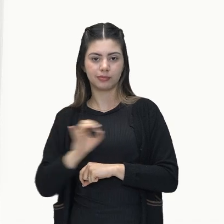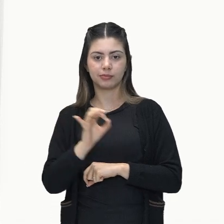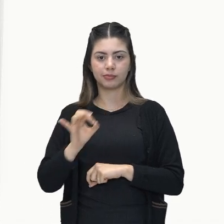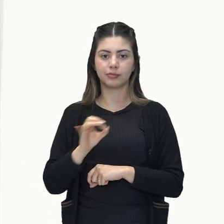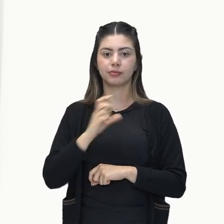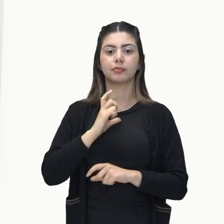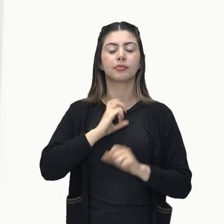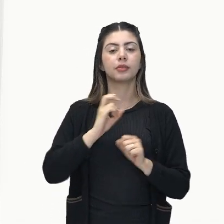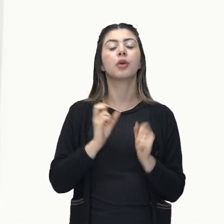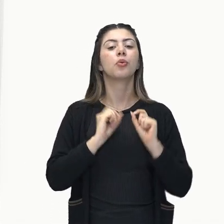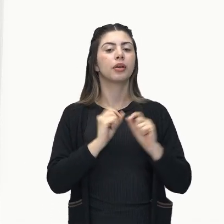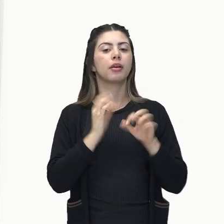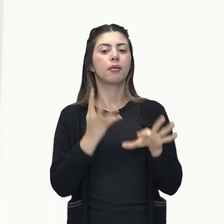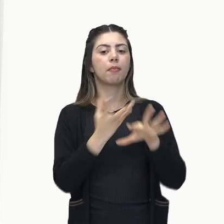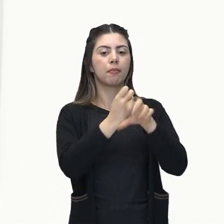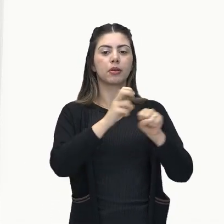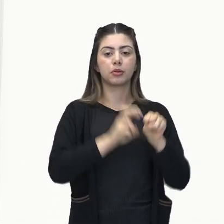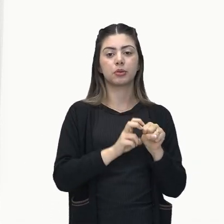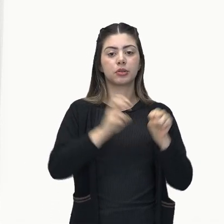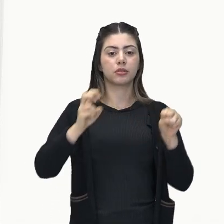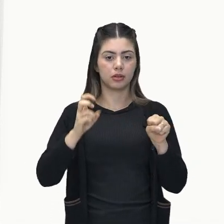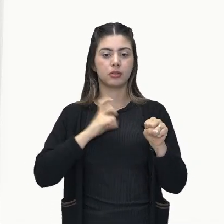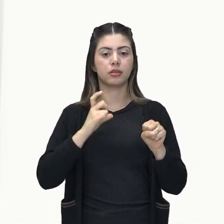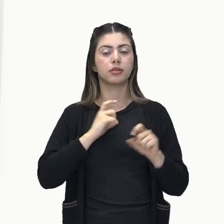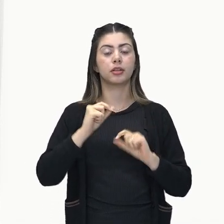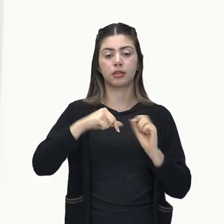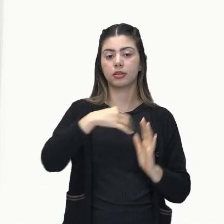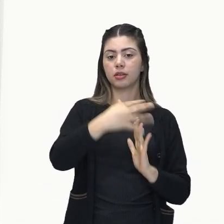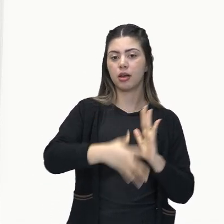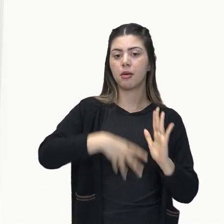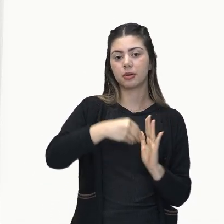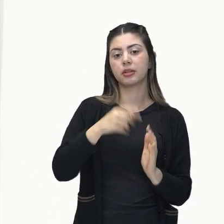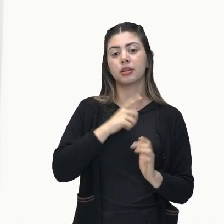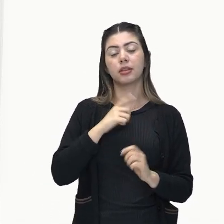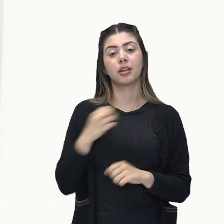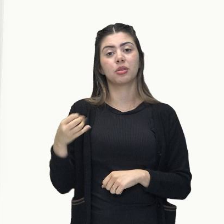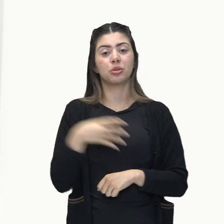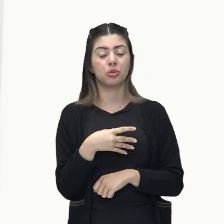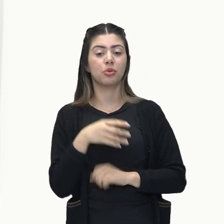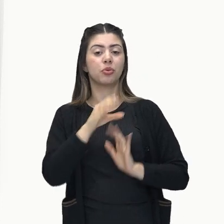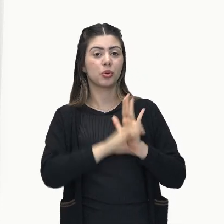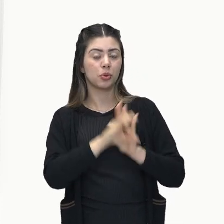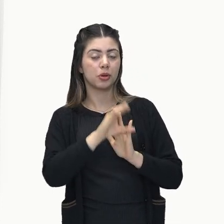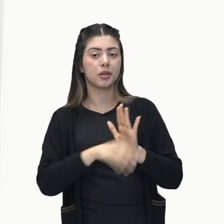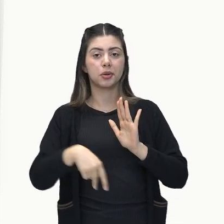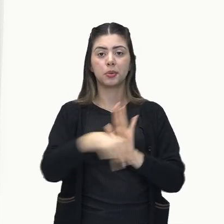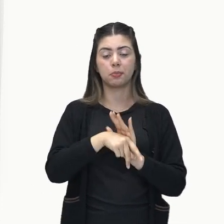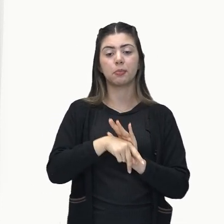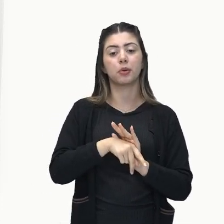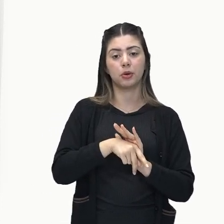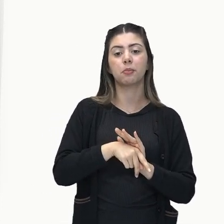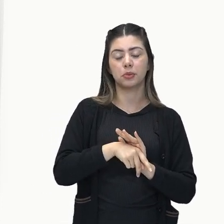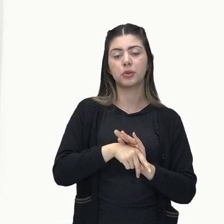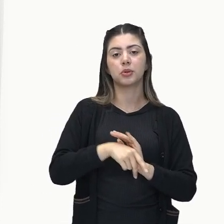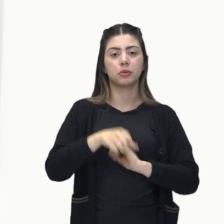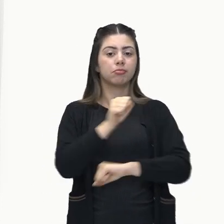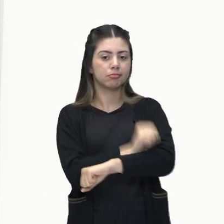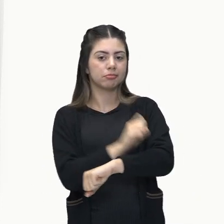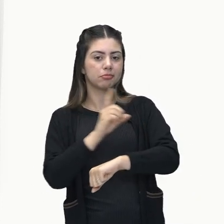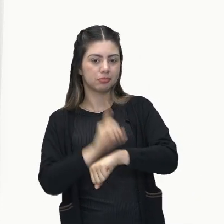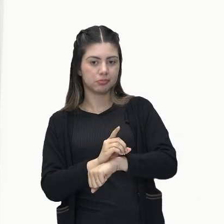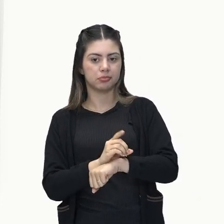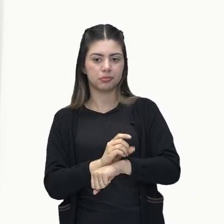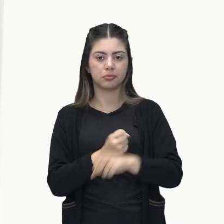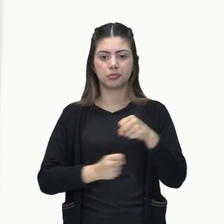interculturalidade e diversidade amazônica, que passou a compor o currículo do novo ensino médio da Secretaria de Estado de Educação e Desporto para o ano letivo de 2023.